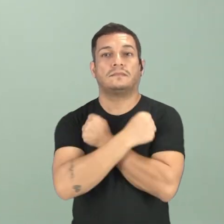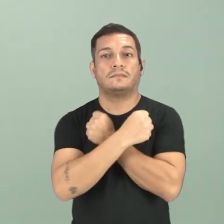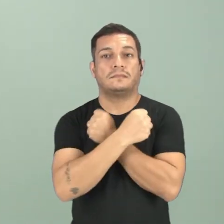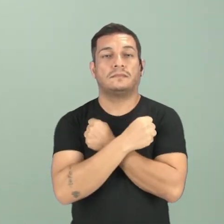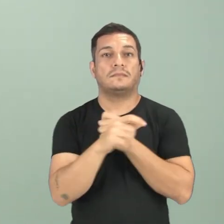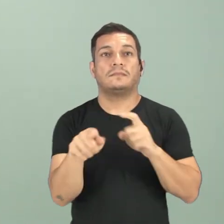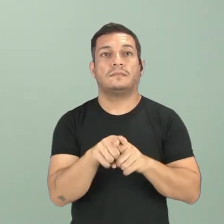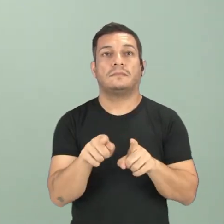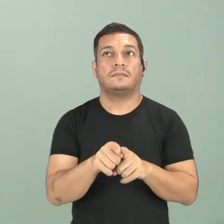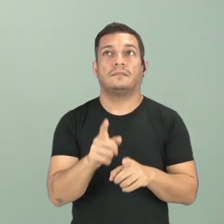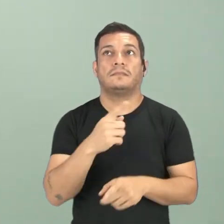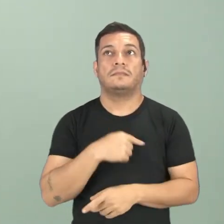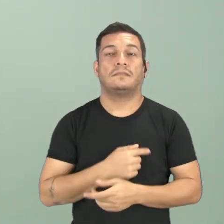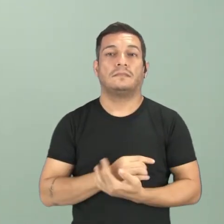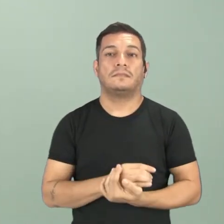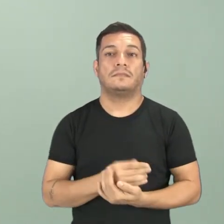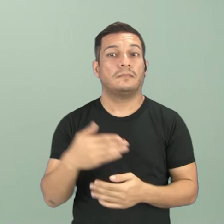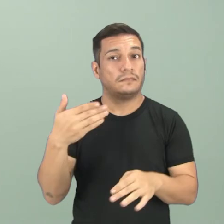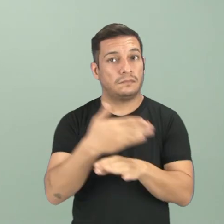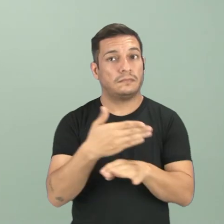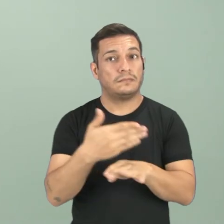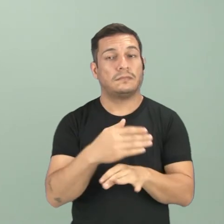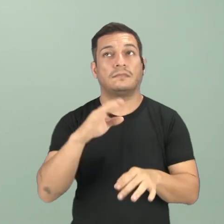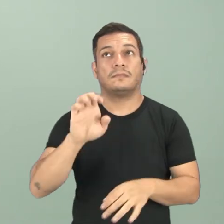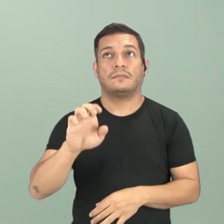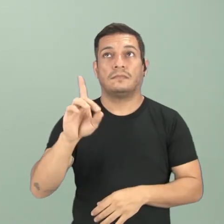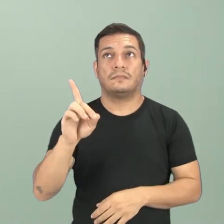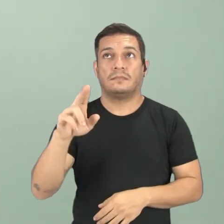sempre recomendo, não deixe de acessar a